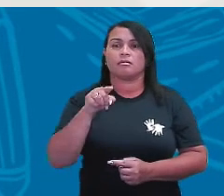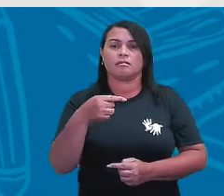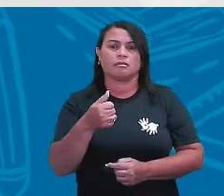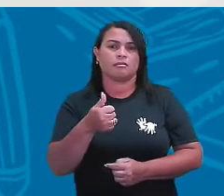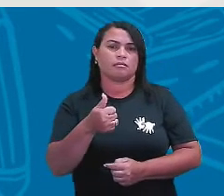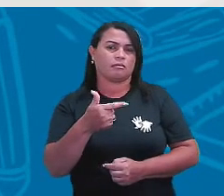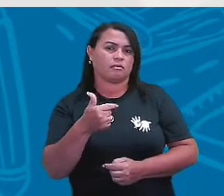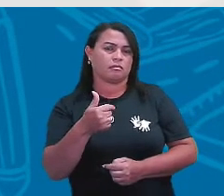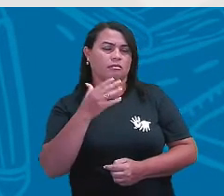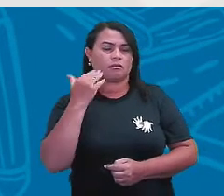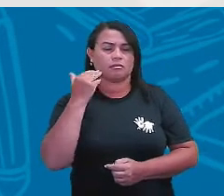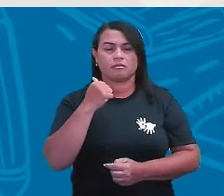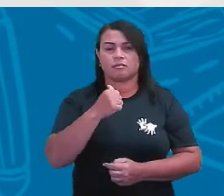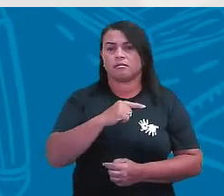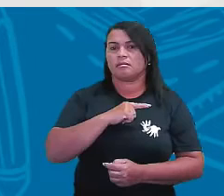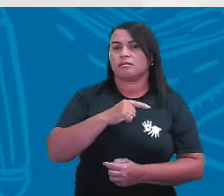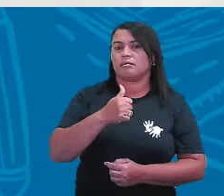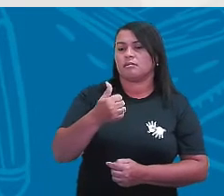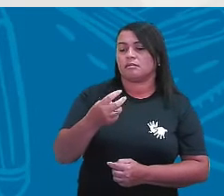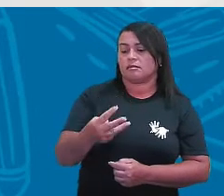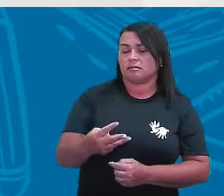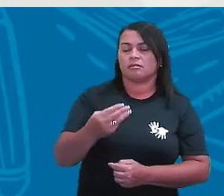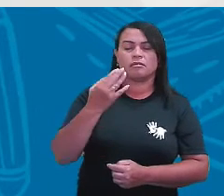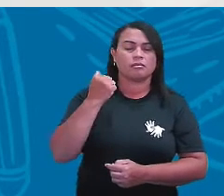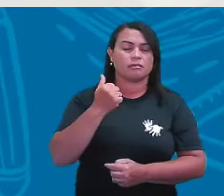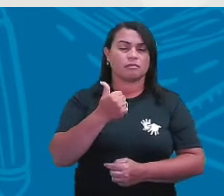tenho 13. Como eu sei que 12 é